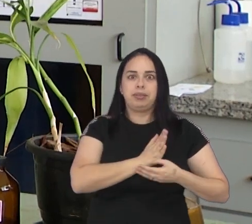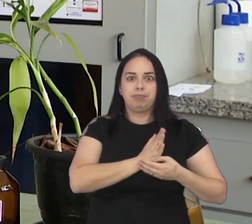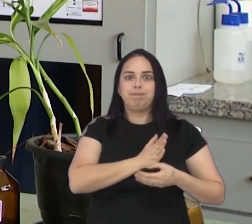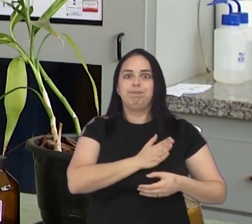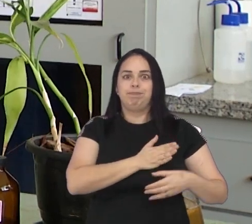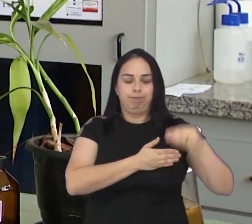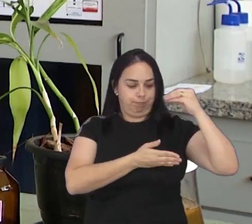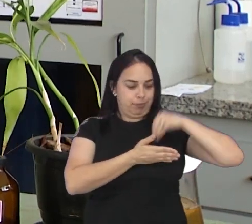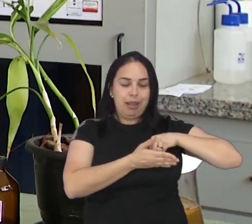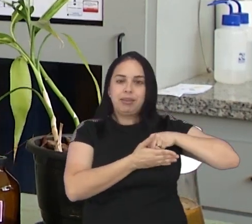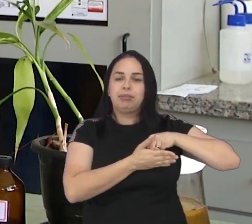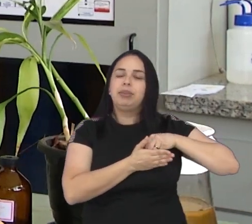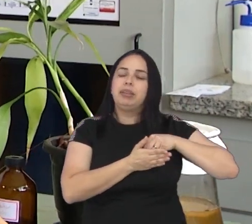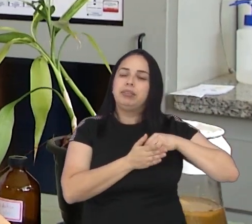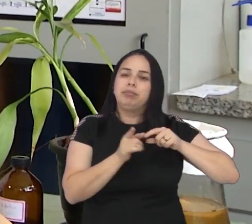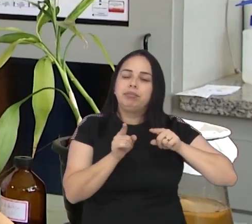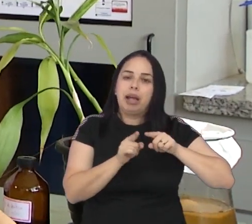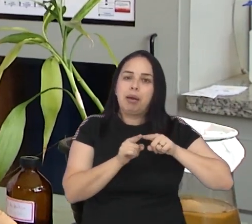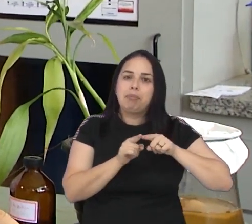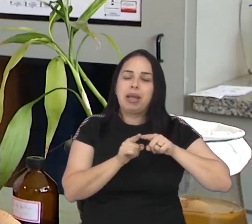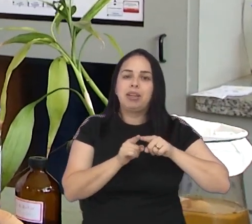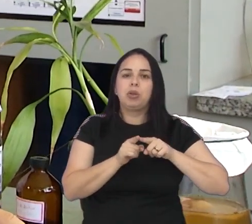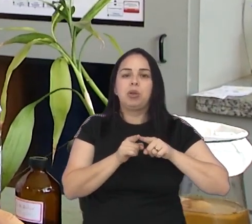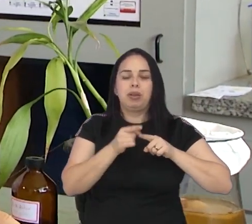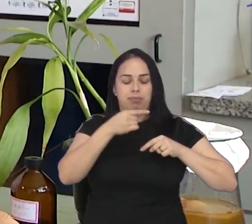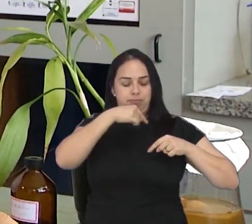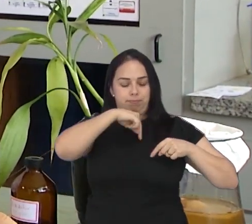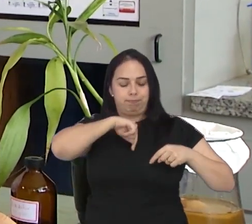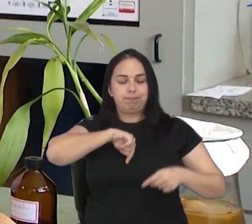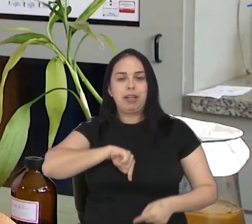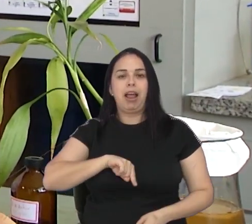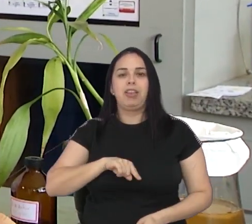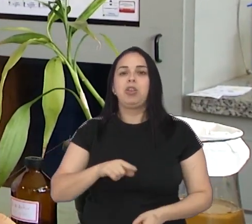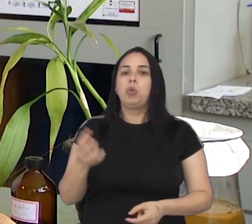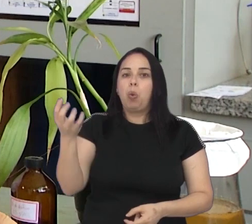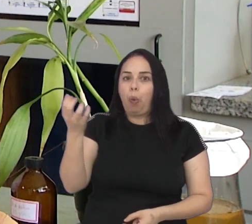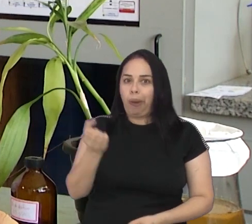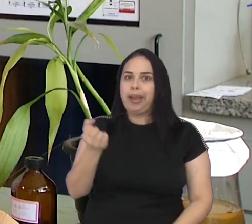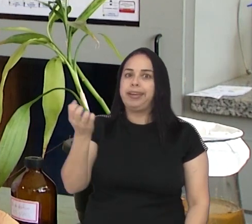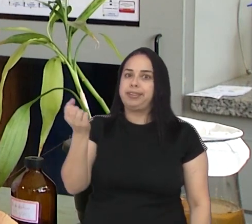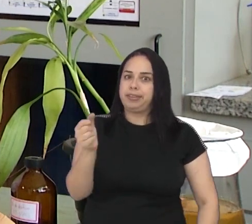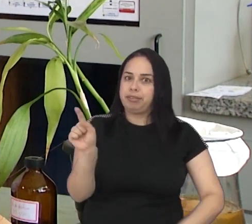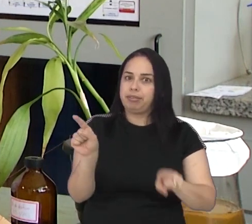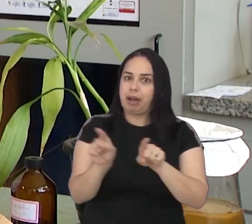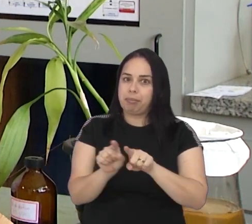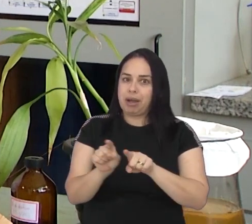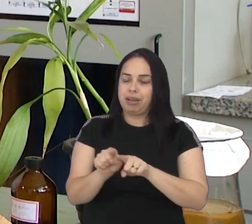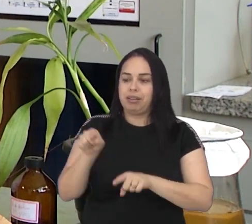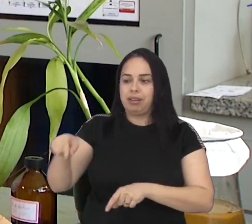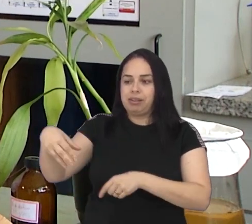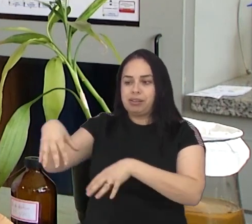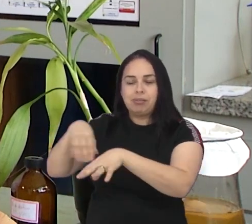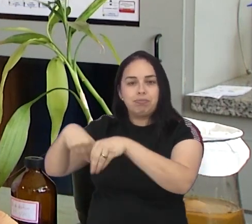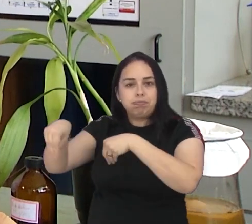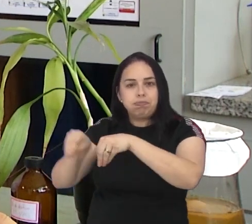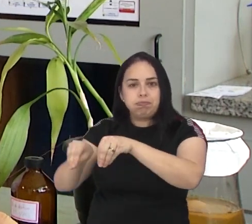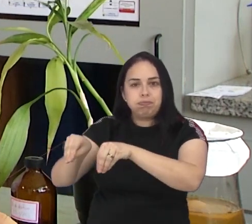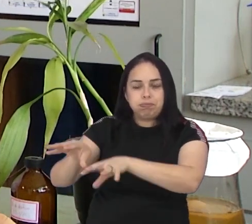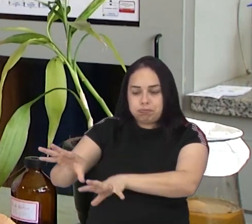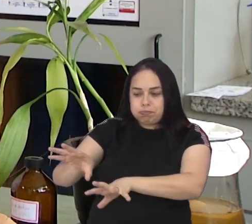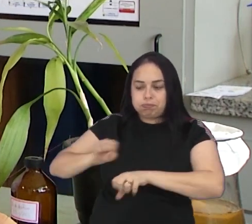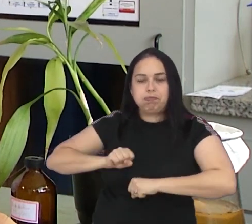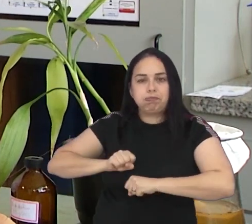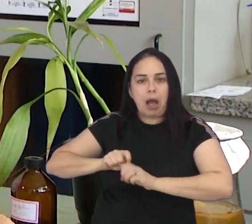coração, né, e até mesmo passar pelo leite materno. Ou seja, a contaminação dos